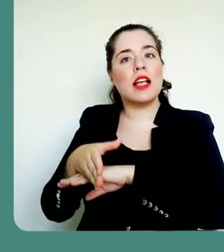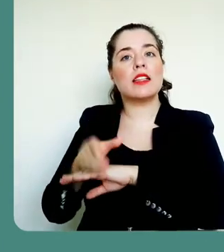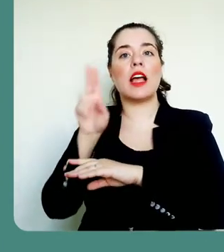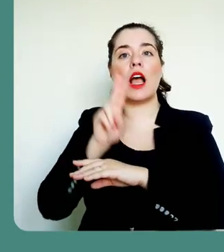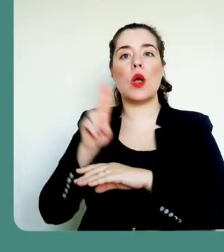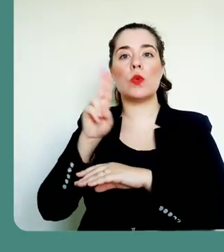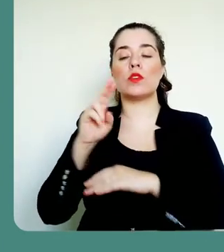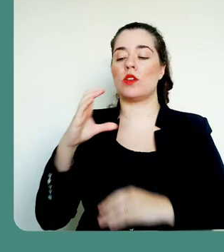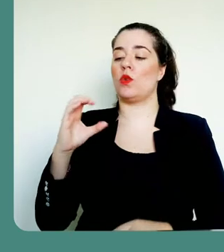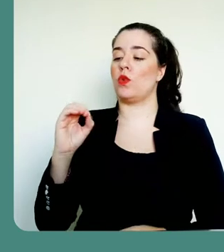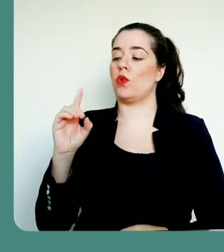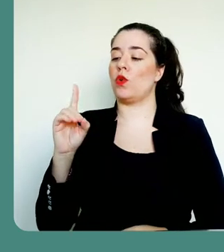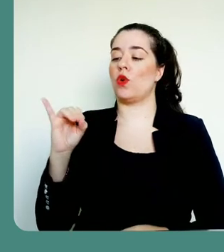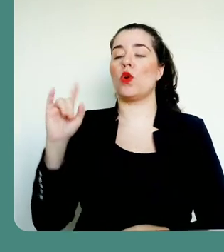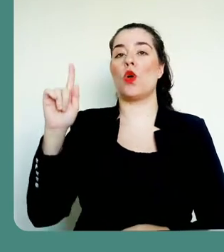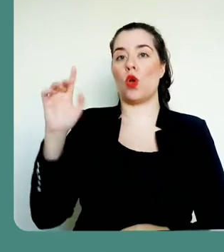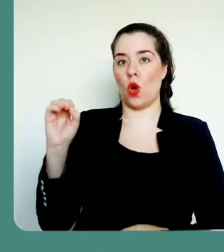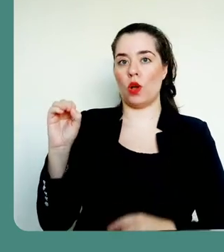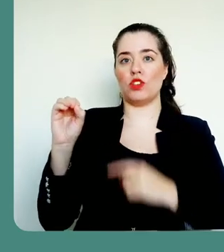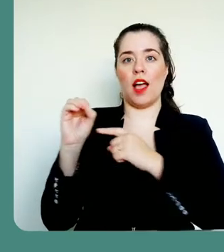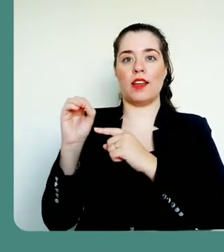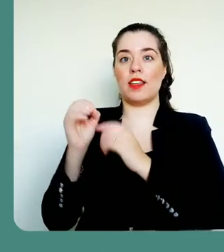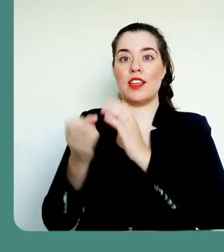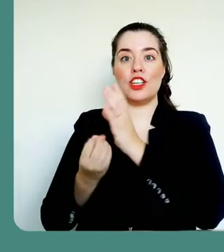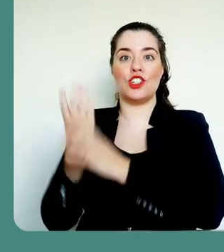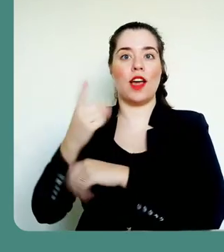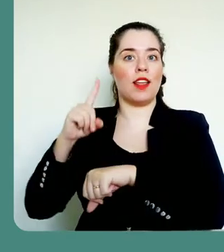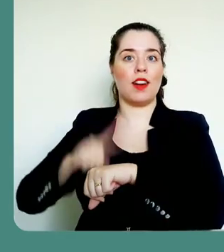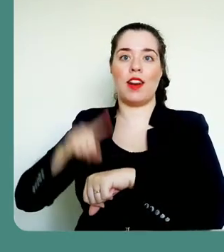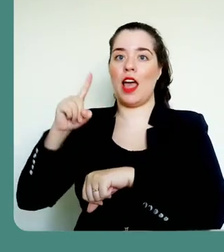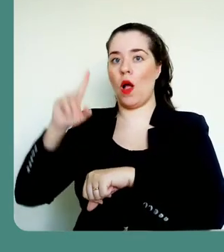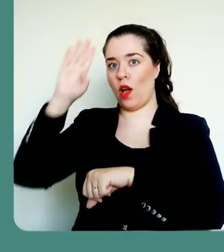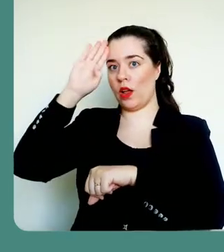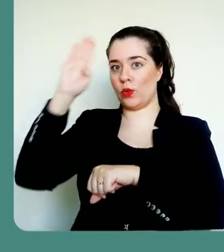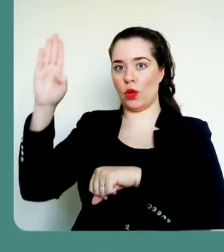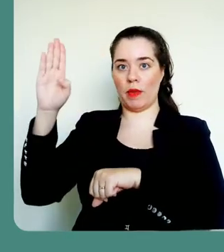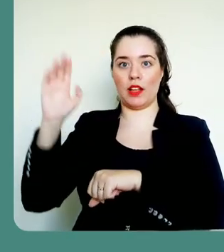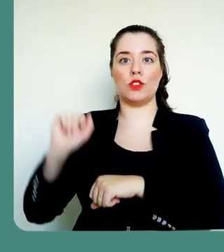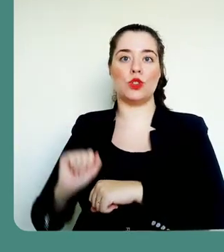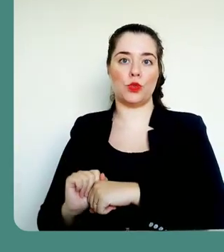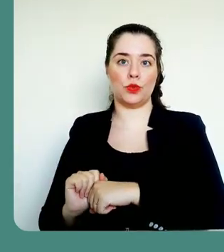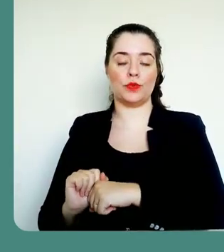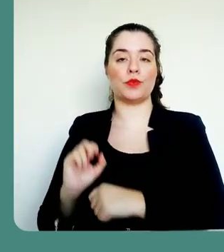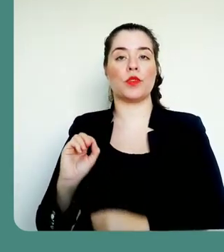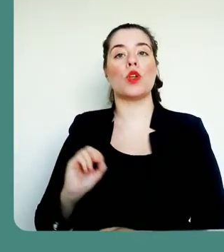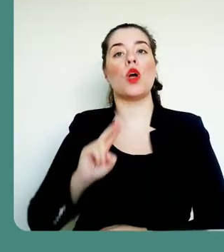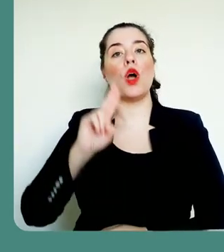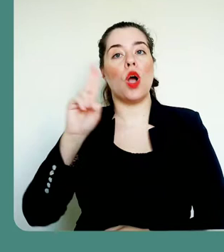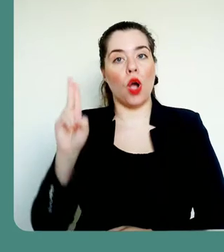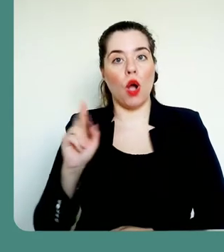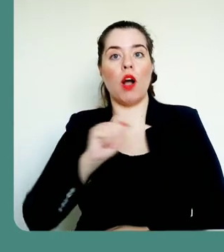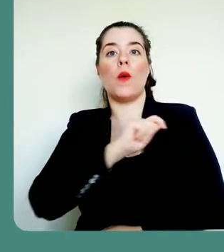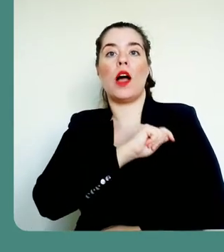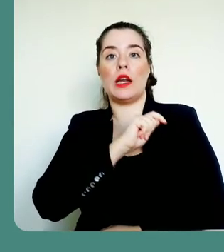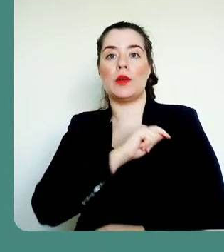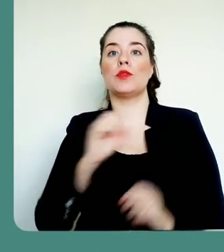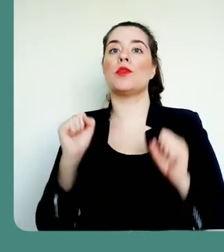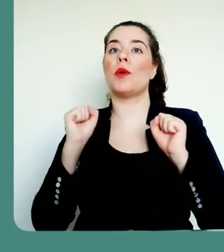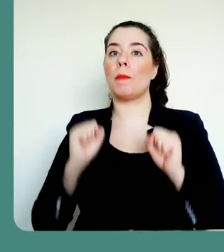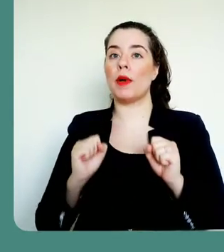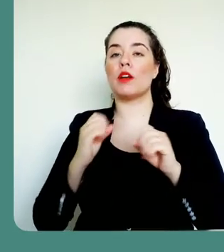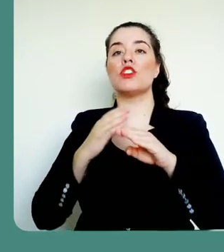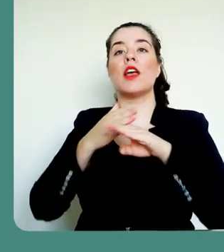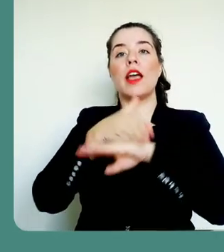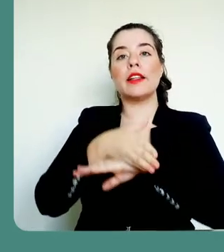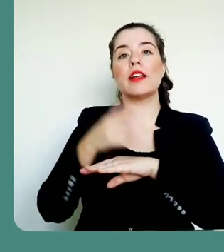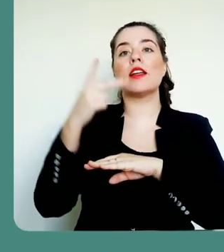acessar com o seguinte código que será gerado automaticamente quando você criou a sua sala. Ou então, os alunos